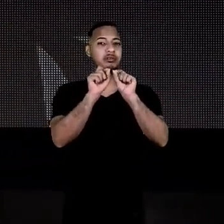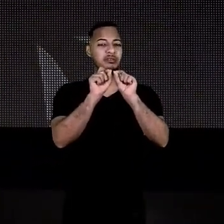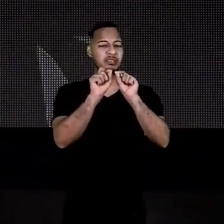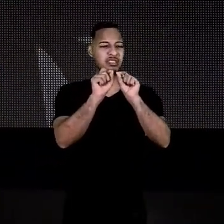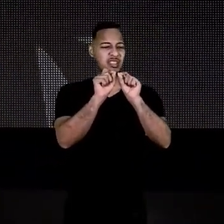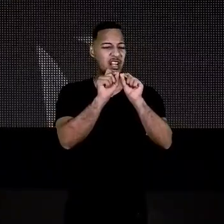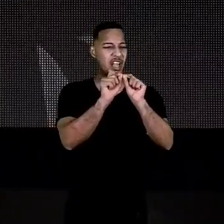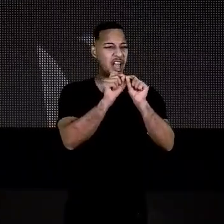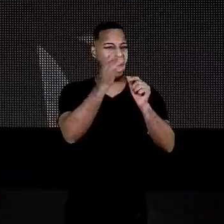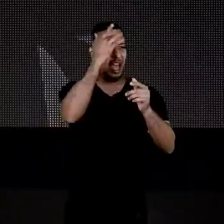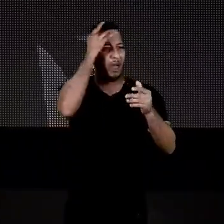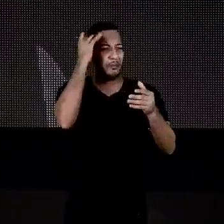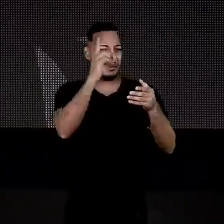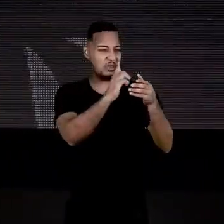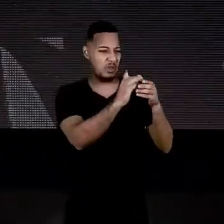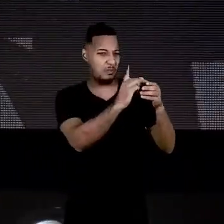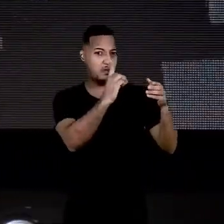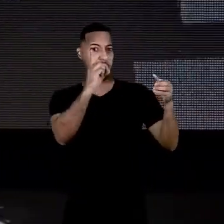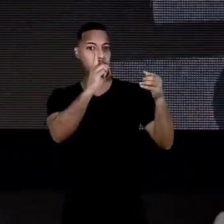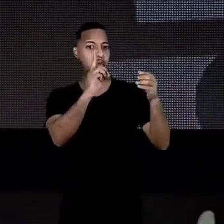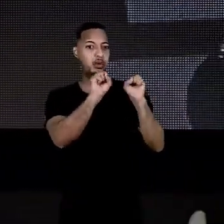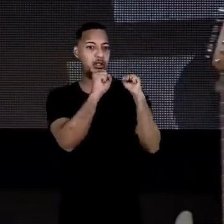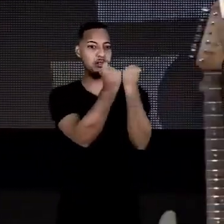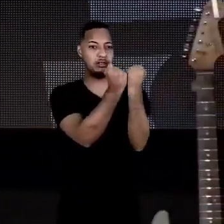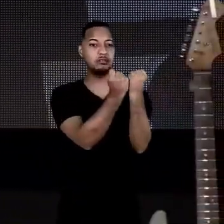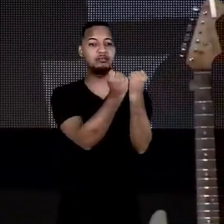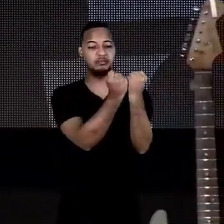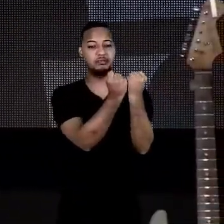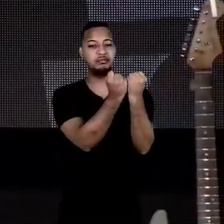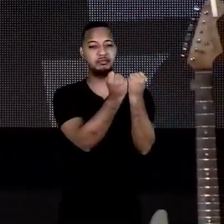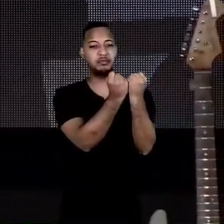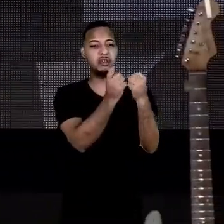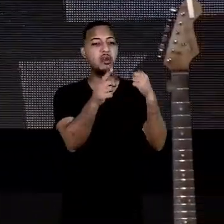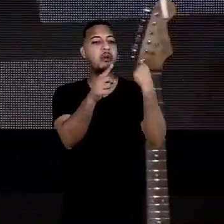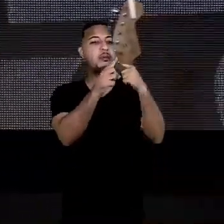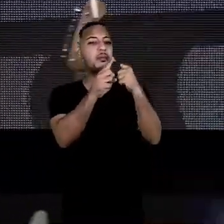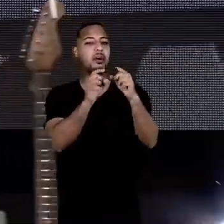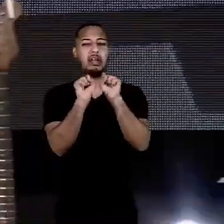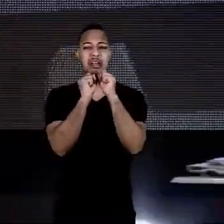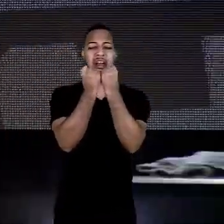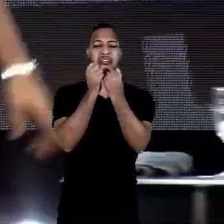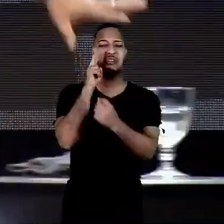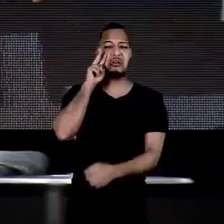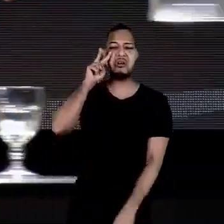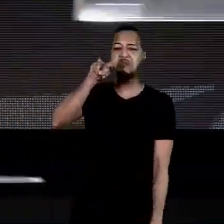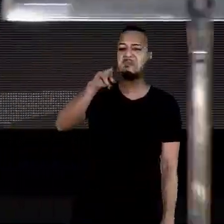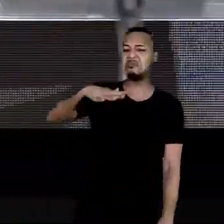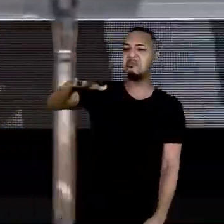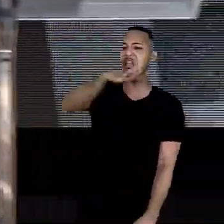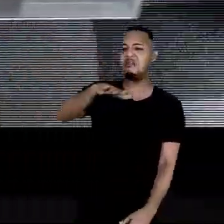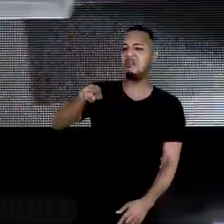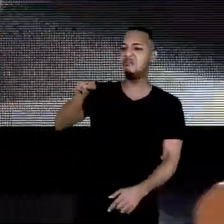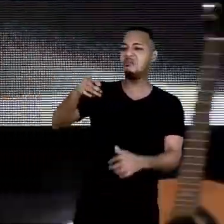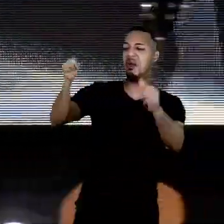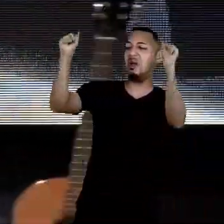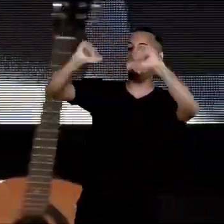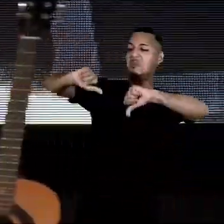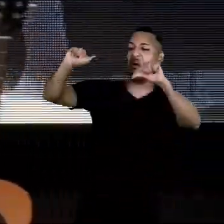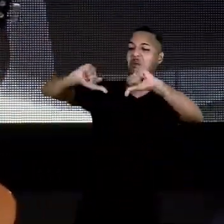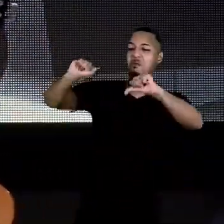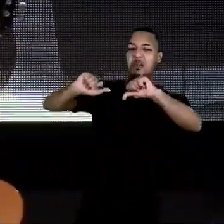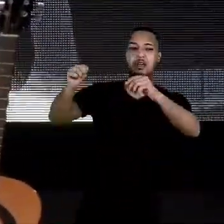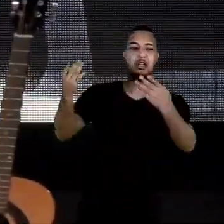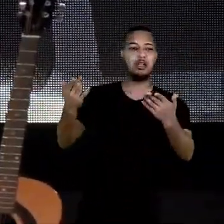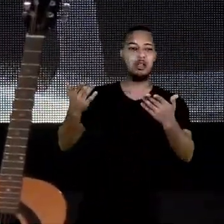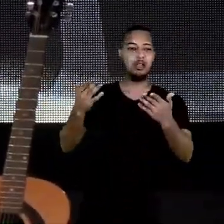sociedade, porque só os doutores da lei que se achavam os tal. Jesus veio acabar com isso. Jesus veio dizer assim: